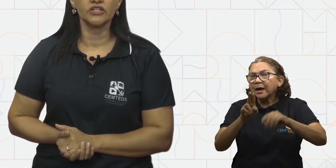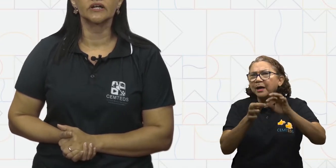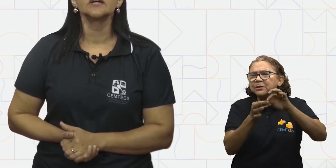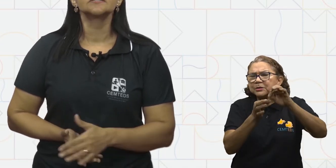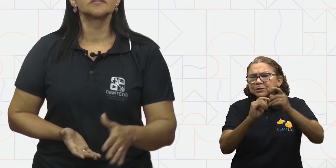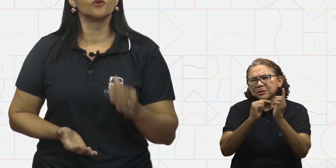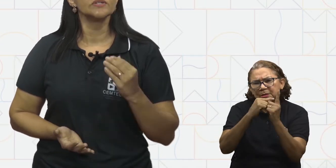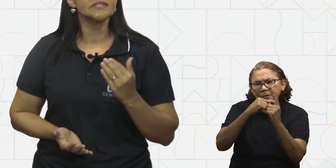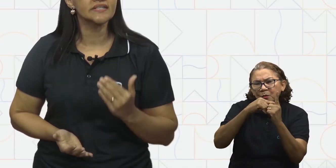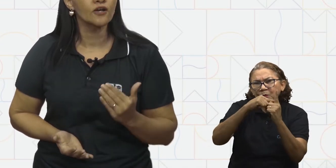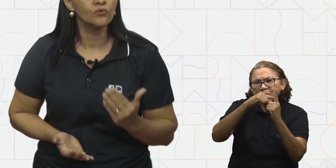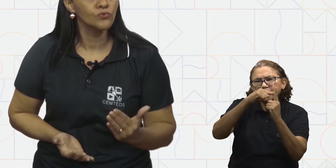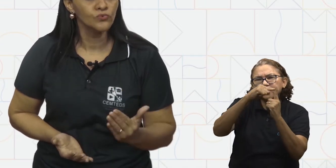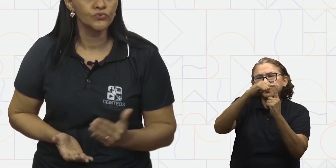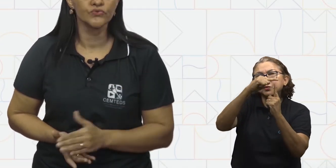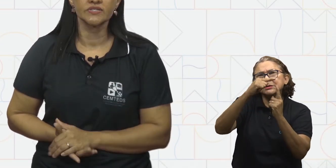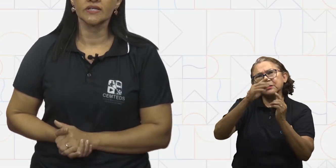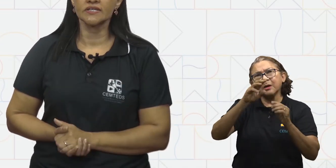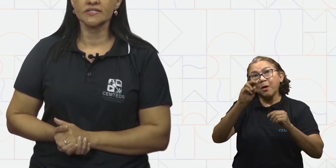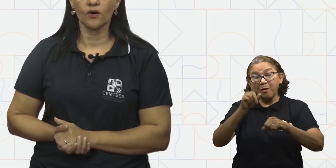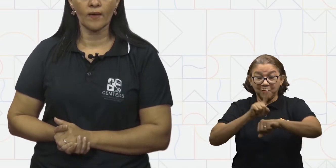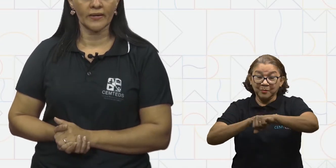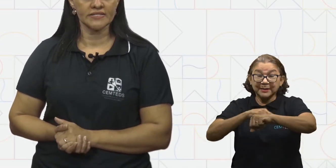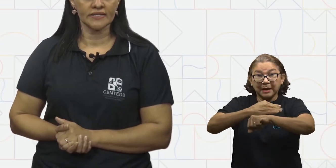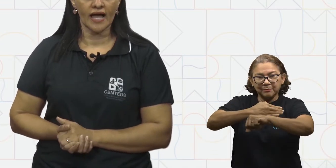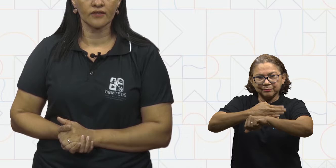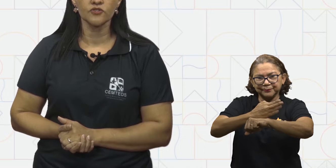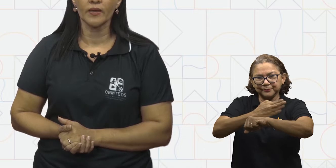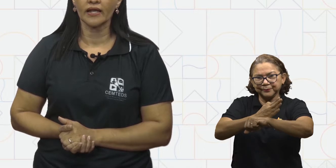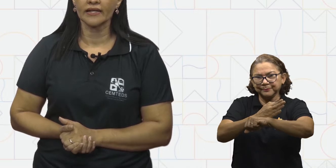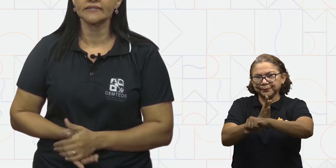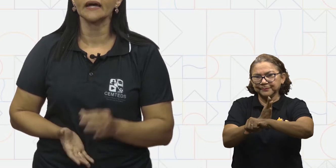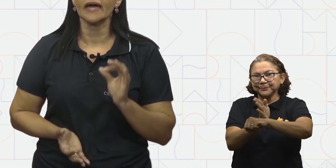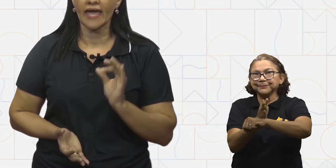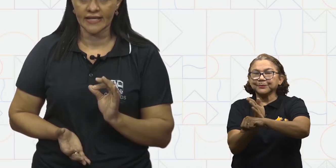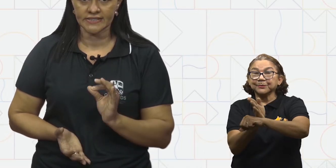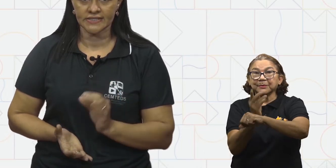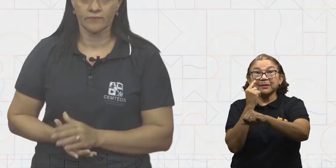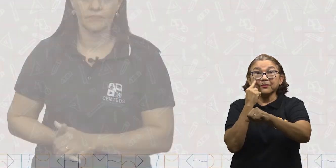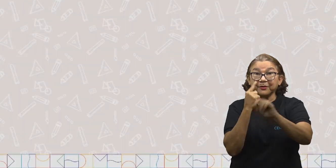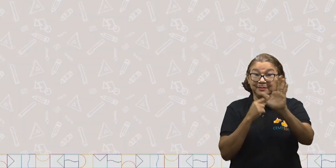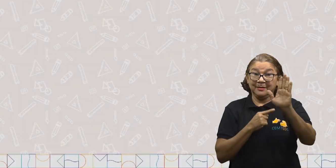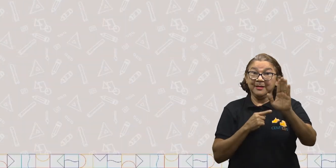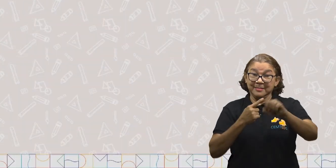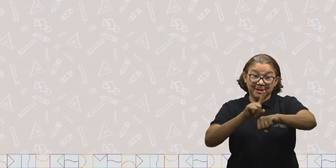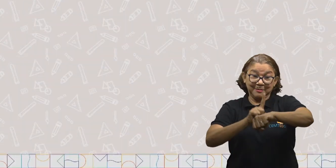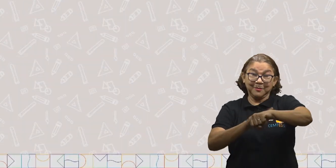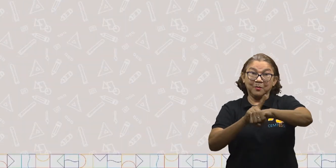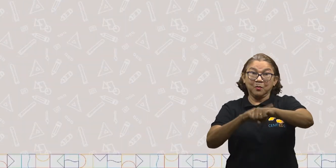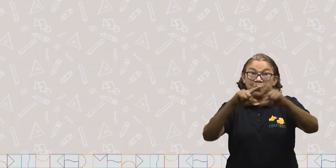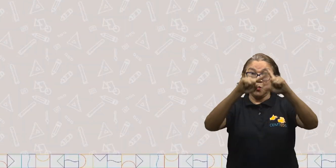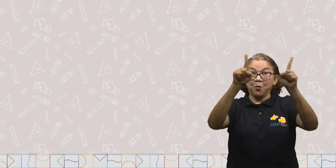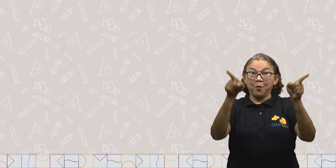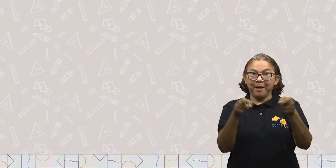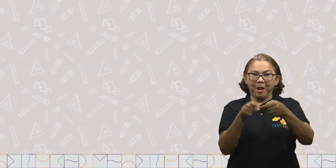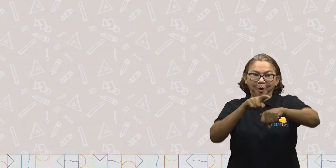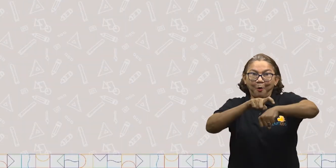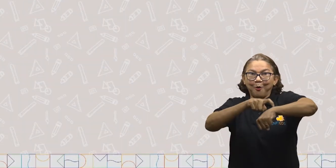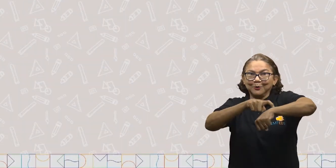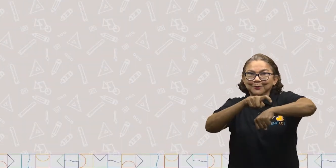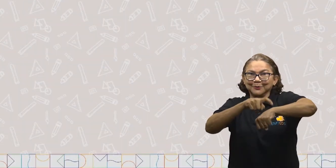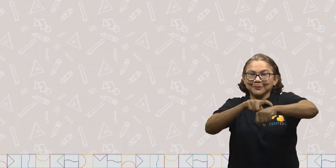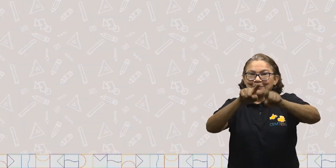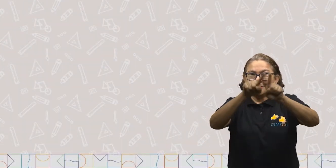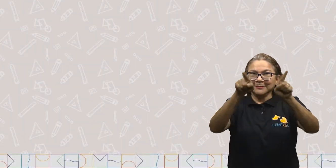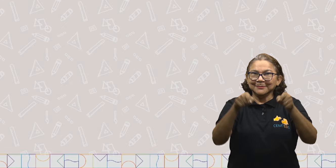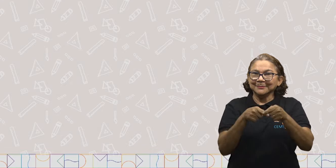de medida são os segundos, que são representados pela letra S. Vejamos quais os instrumentos